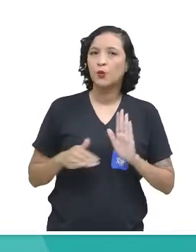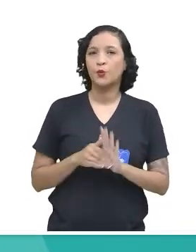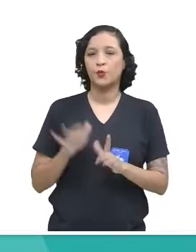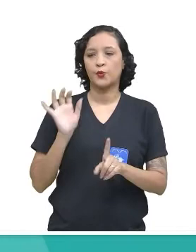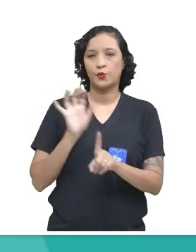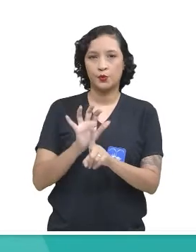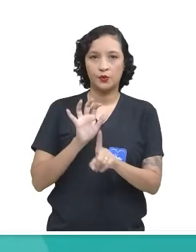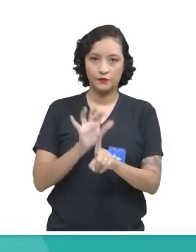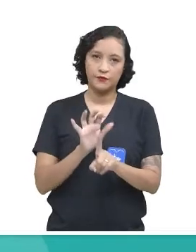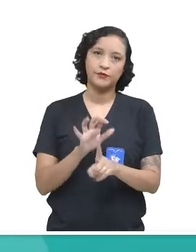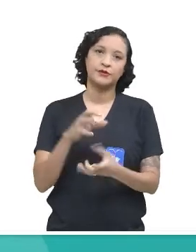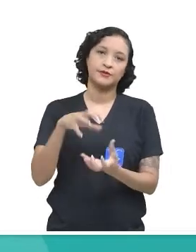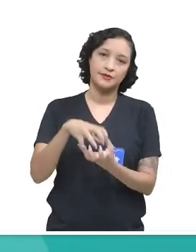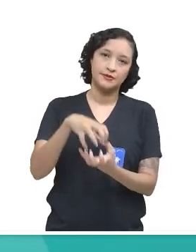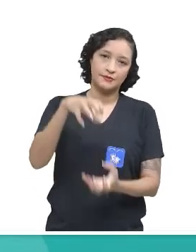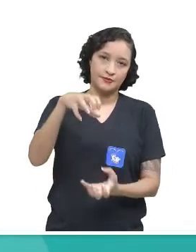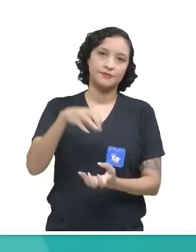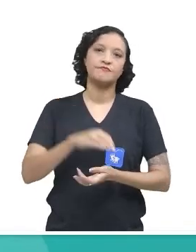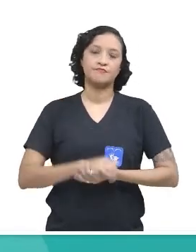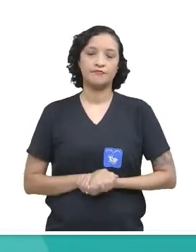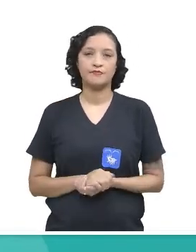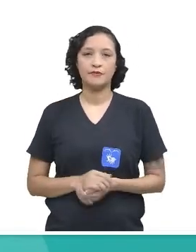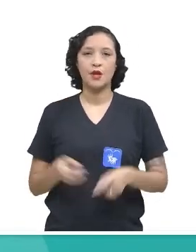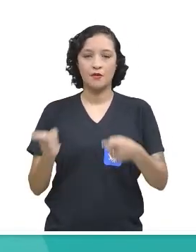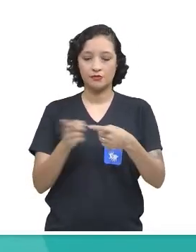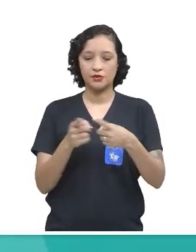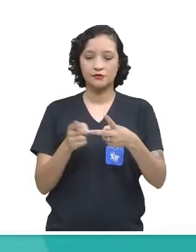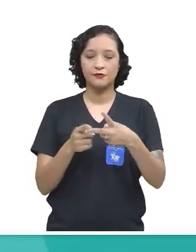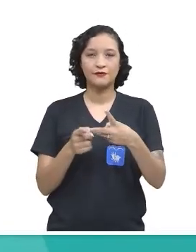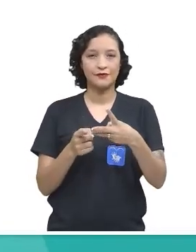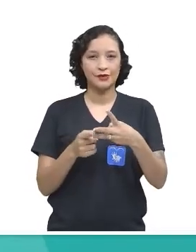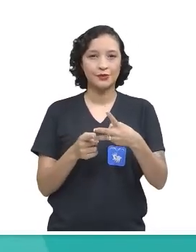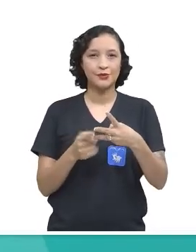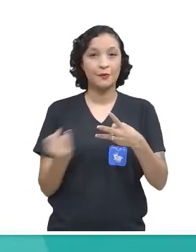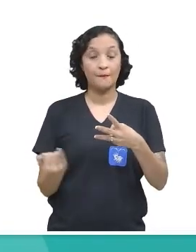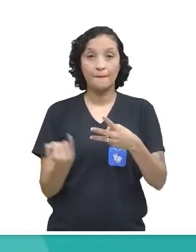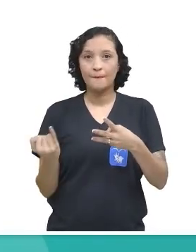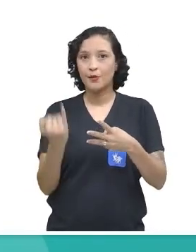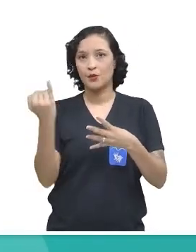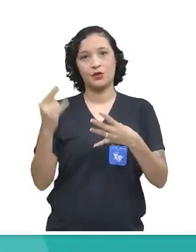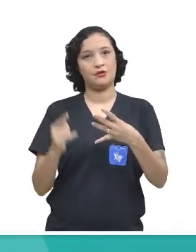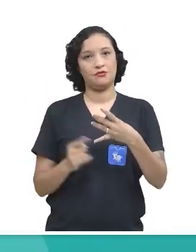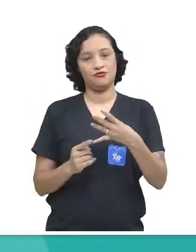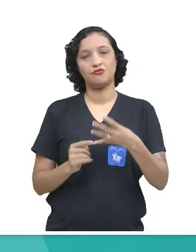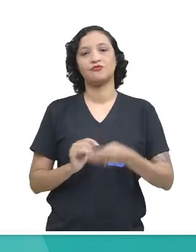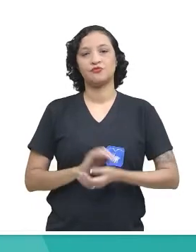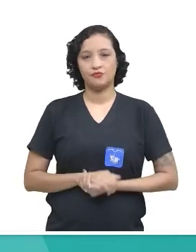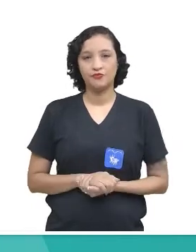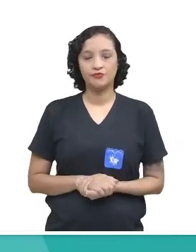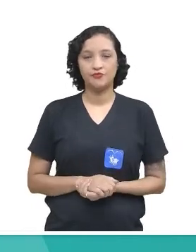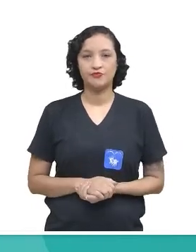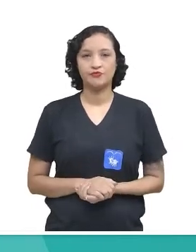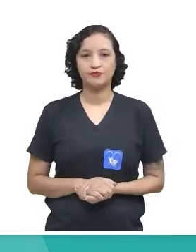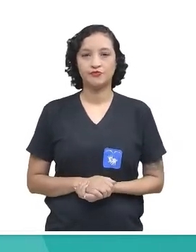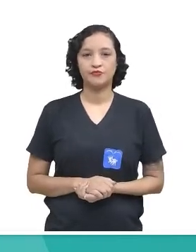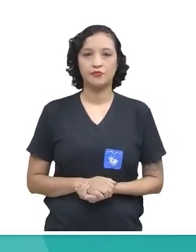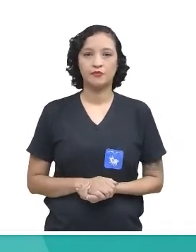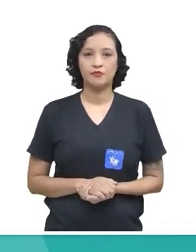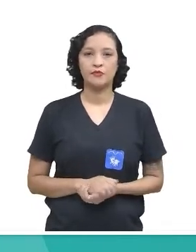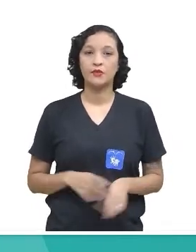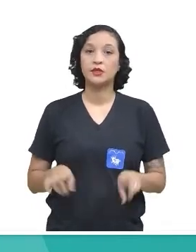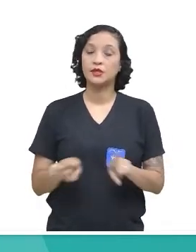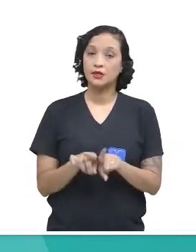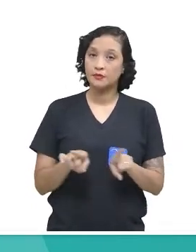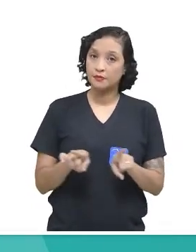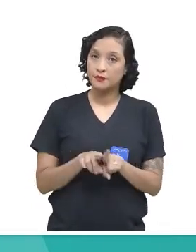ao quê? Aos fatores importantes para o envelhecimento, ou fatores que determinam. Nós vimos